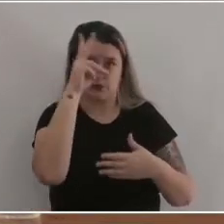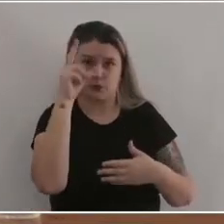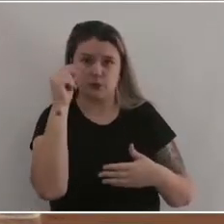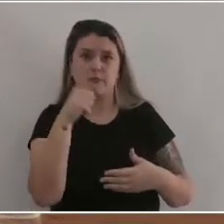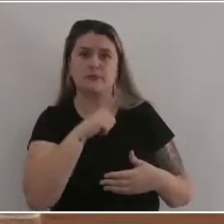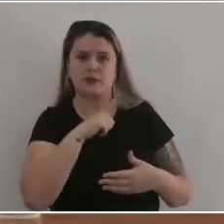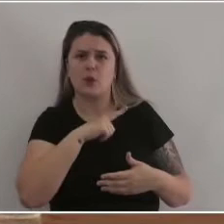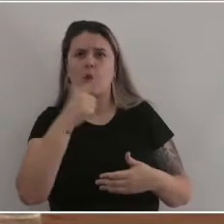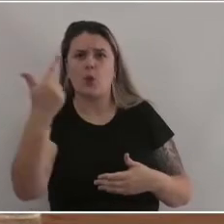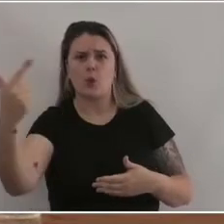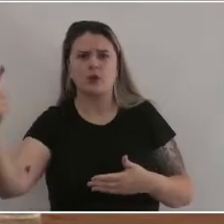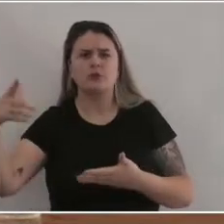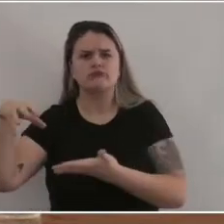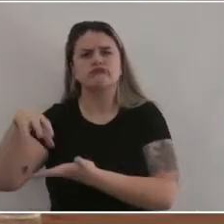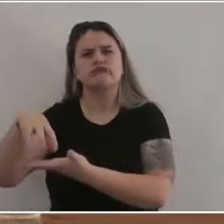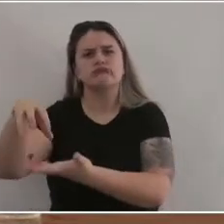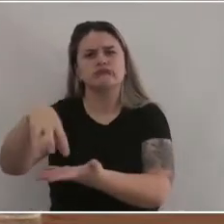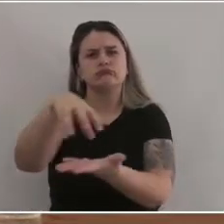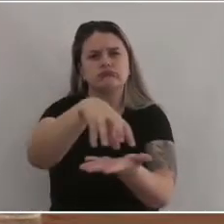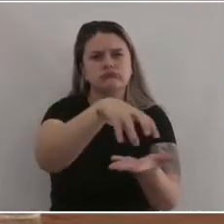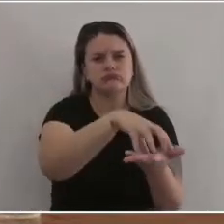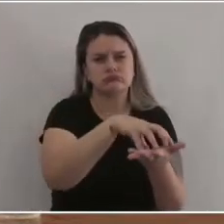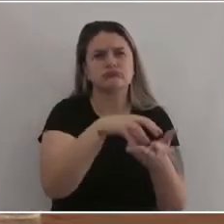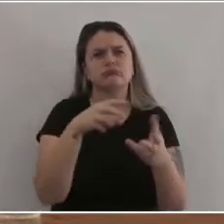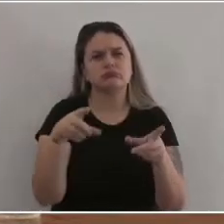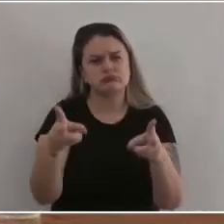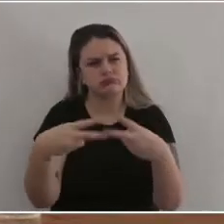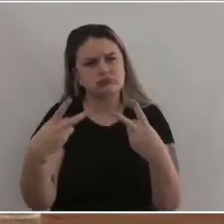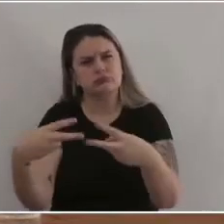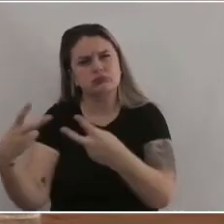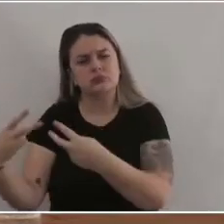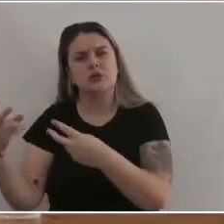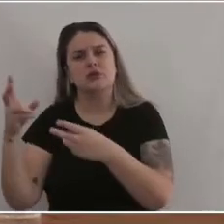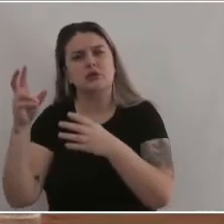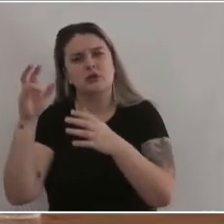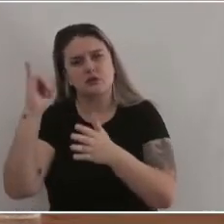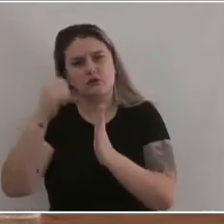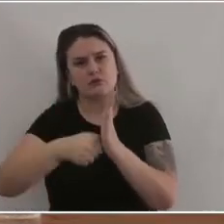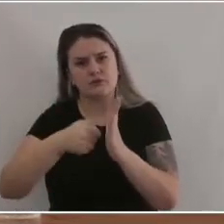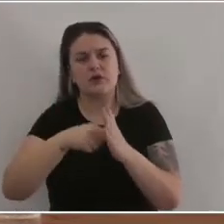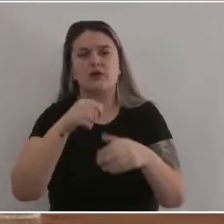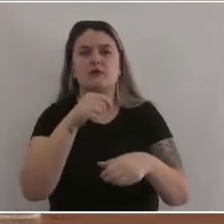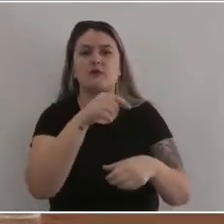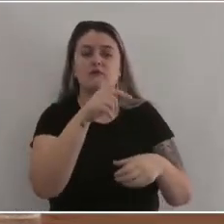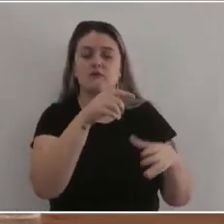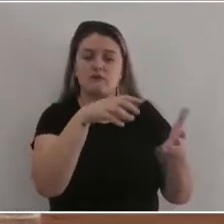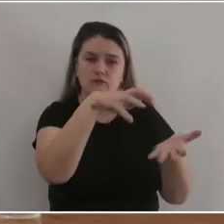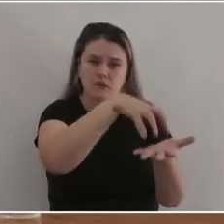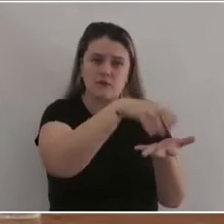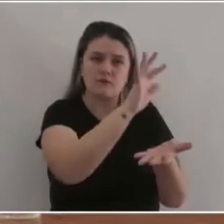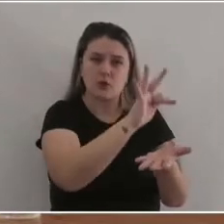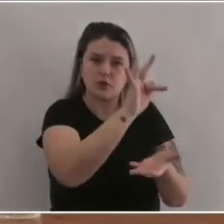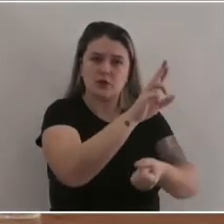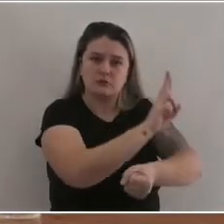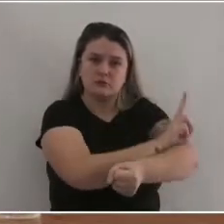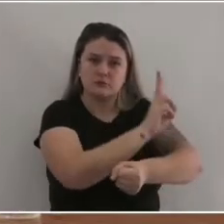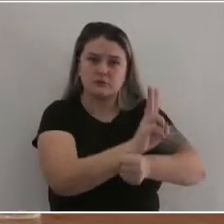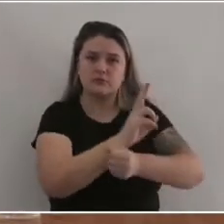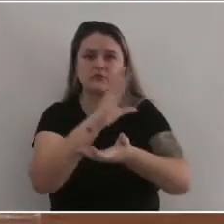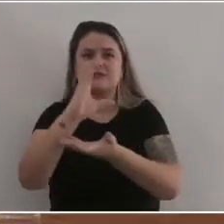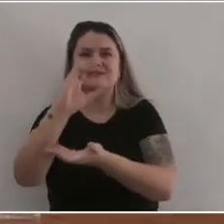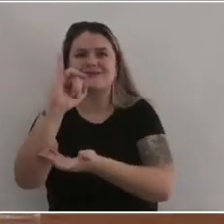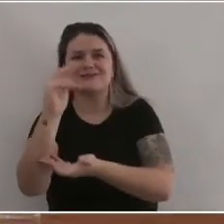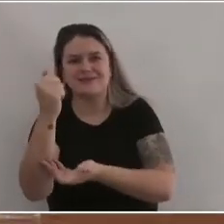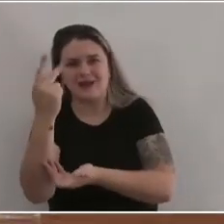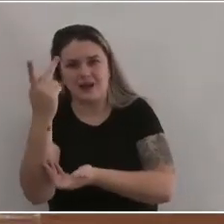existem outras entidades que consolidam as suas informações, que é o NIUV, a SIAB e o IMAS,